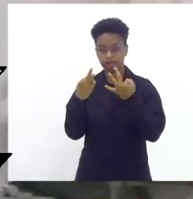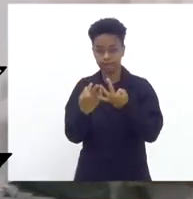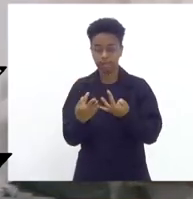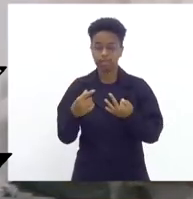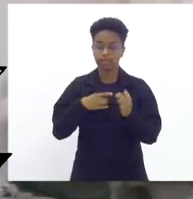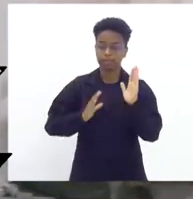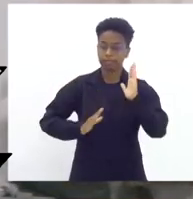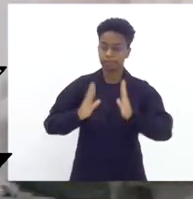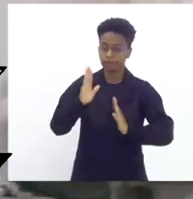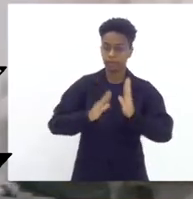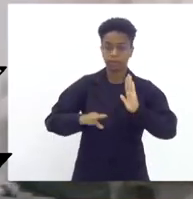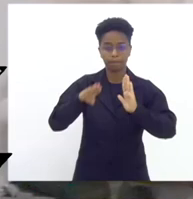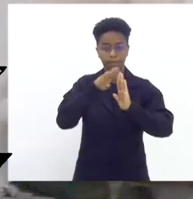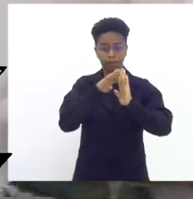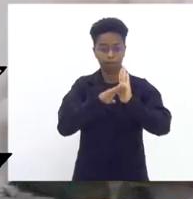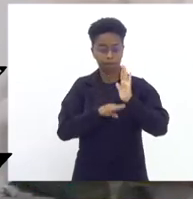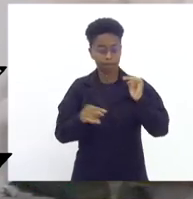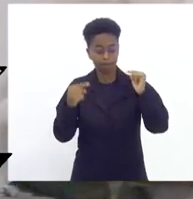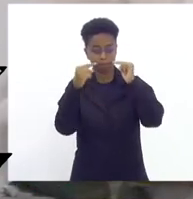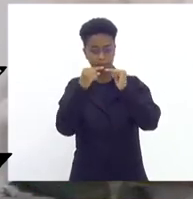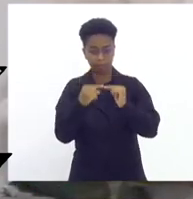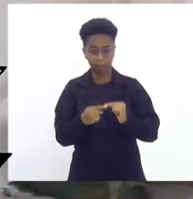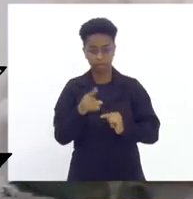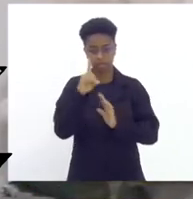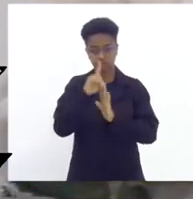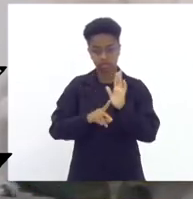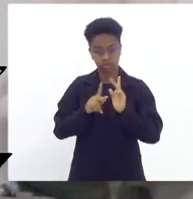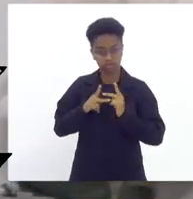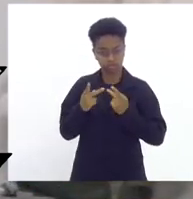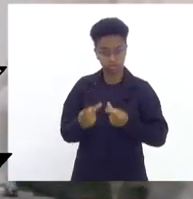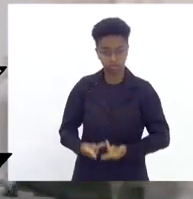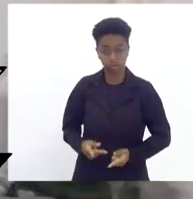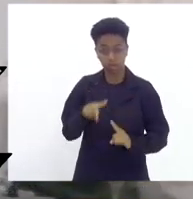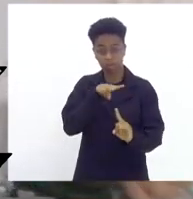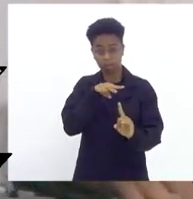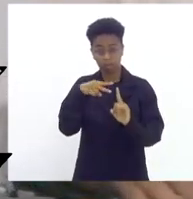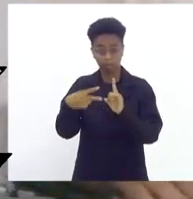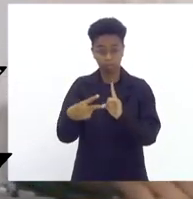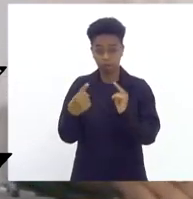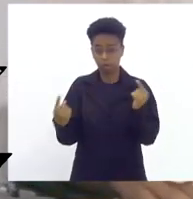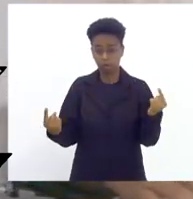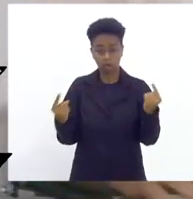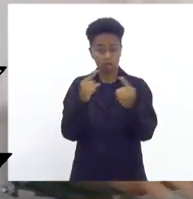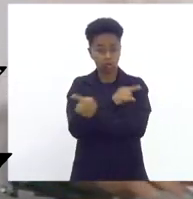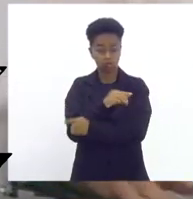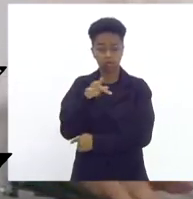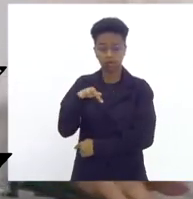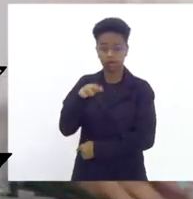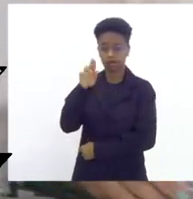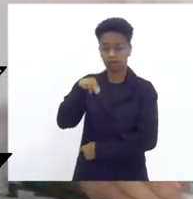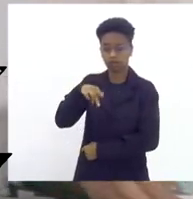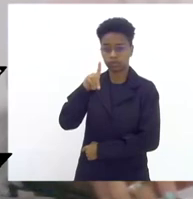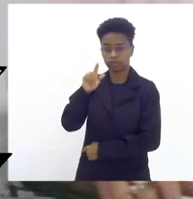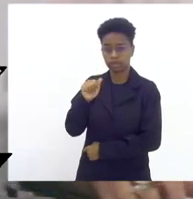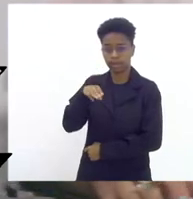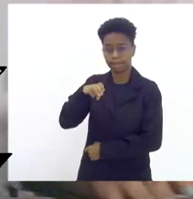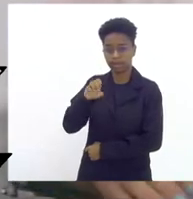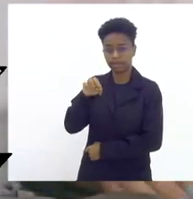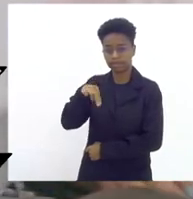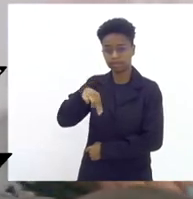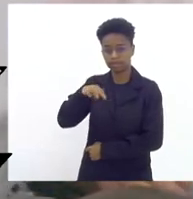pautado na Luta pelos Direitos Humanos na Perspectiva anti fundamentalista sou religioso